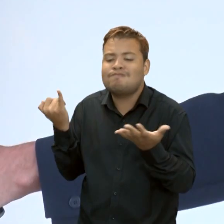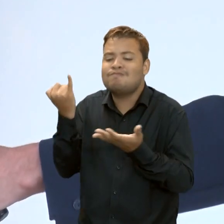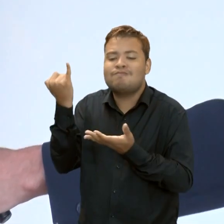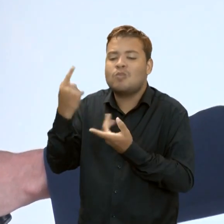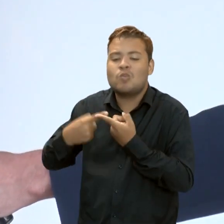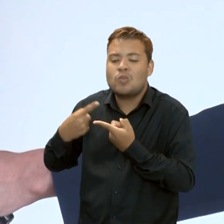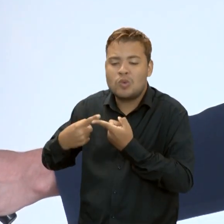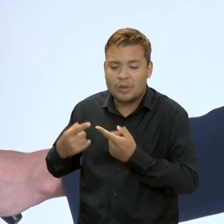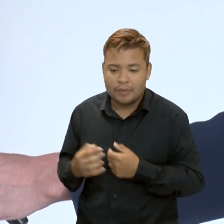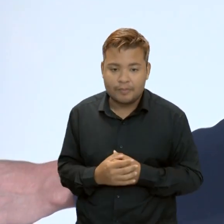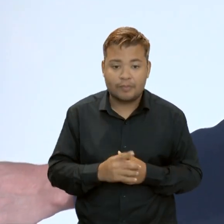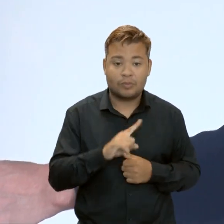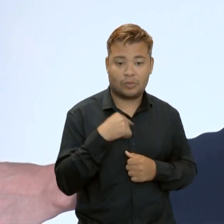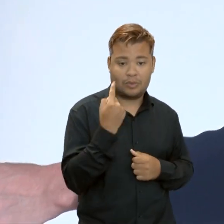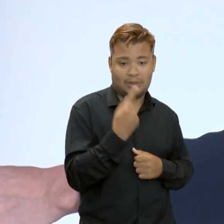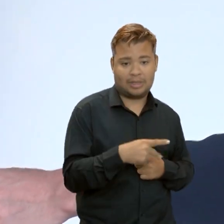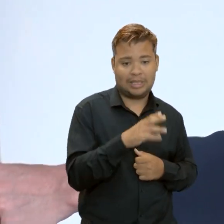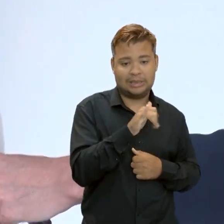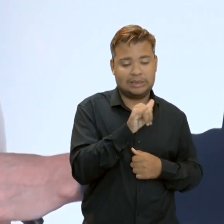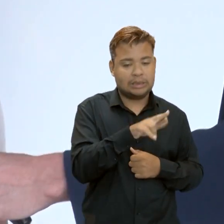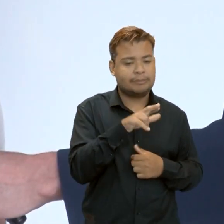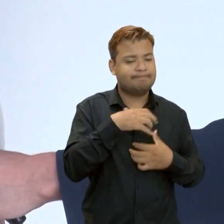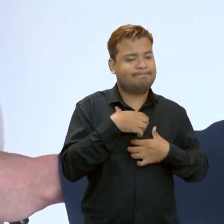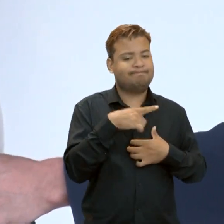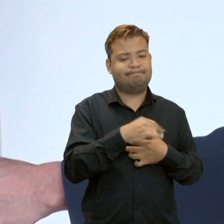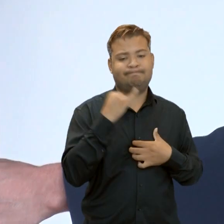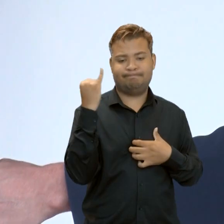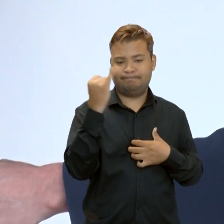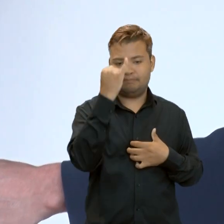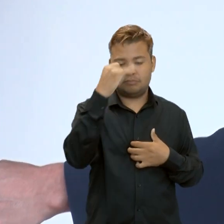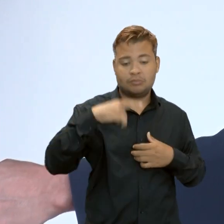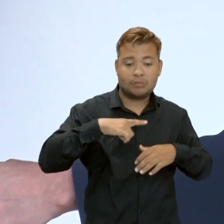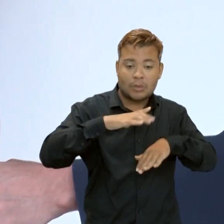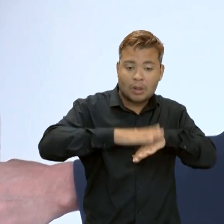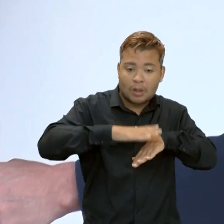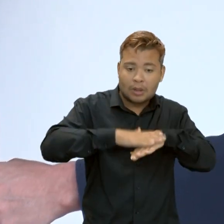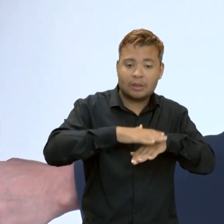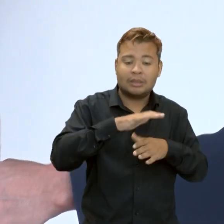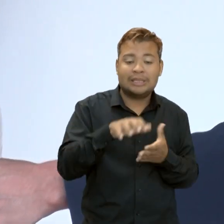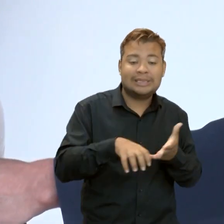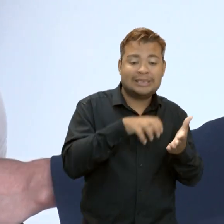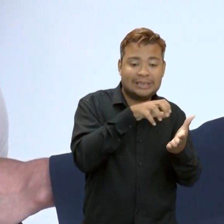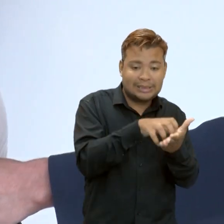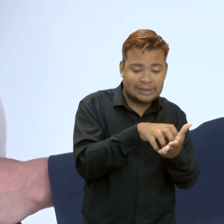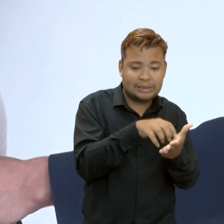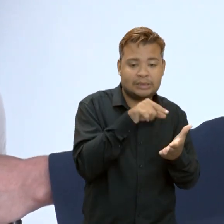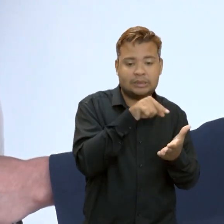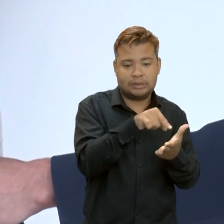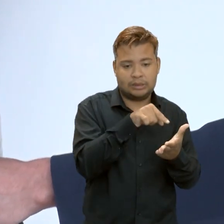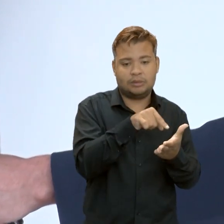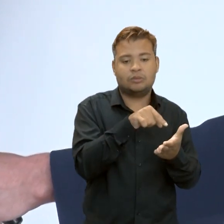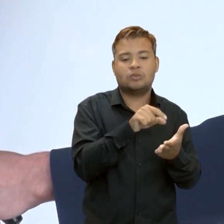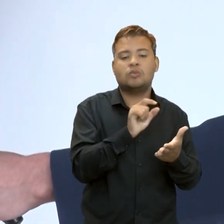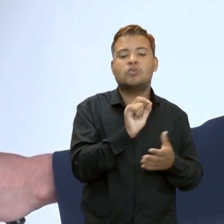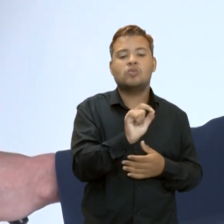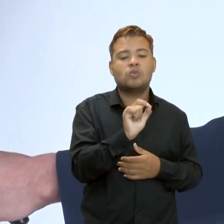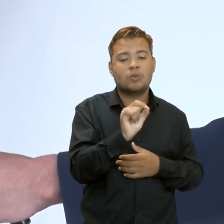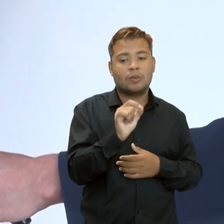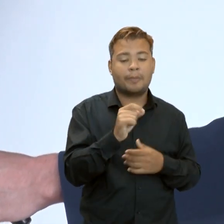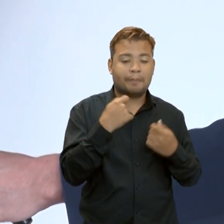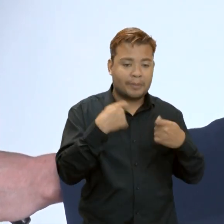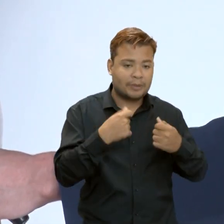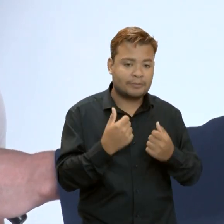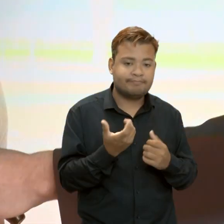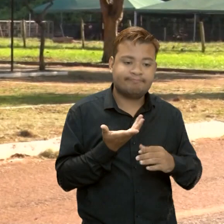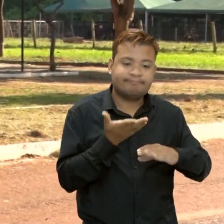pra gente do Siá é fundamental né um dos pilares das atividades do Centro Integrado de aprendizagem em rede é subsidiar a capacitação